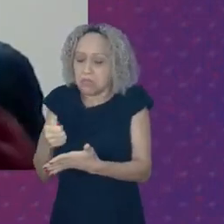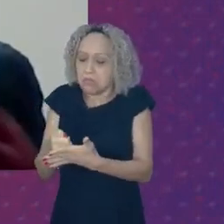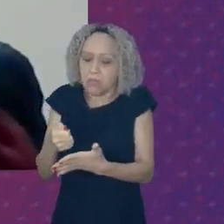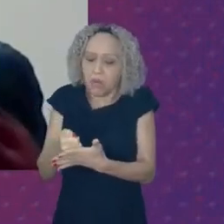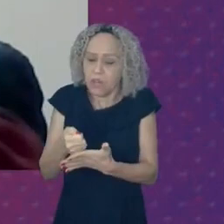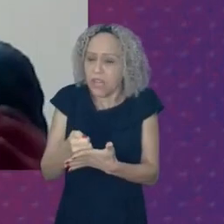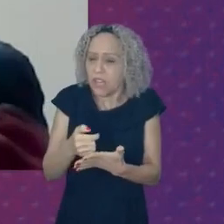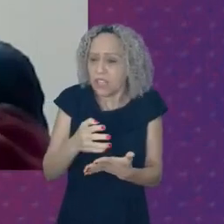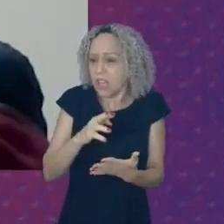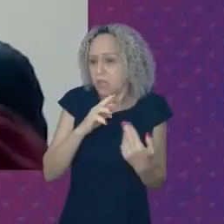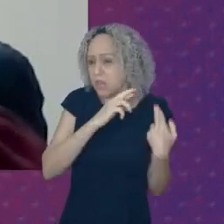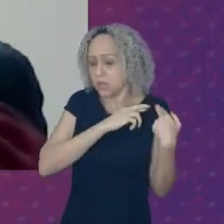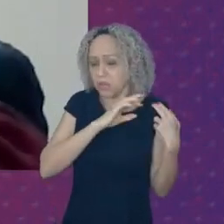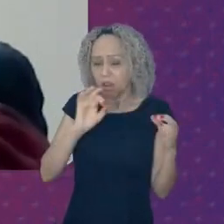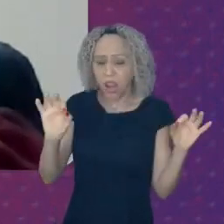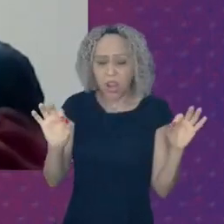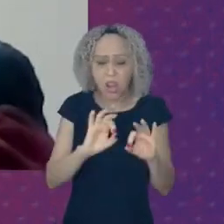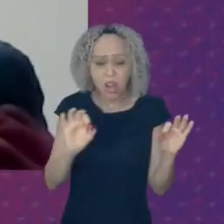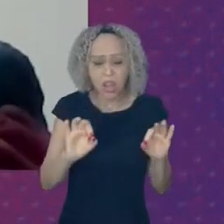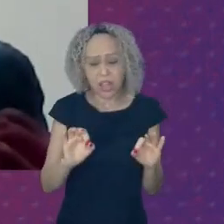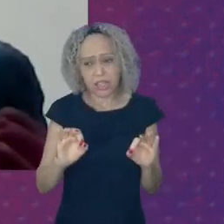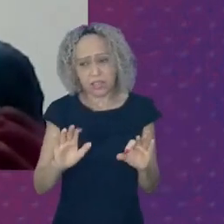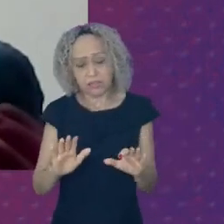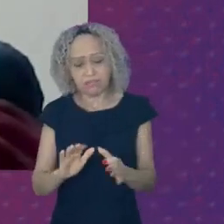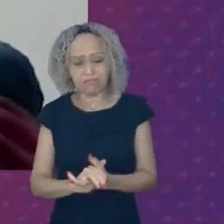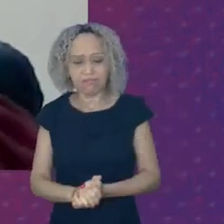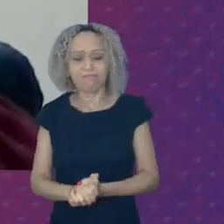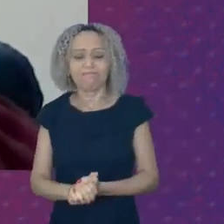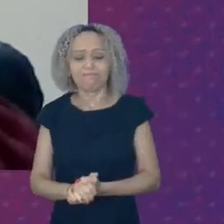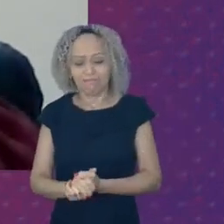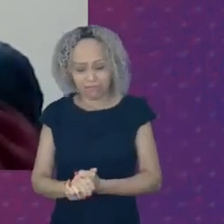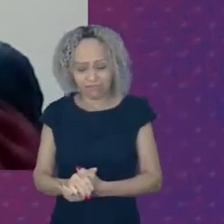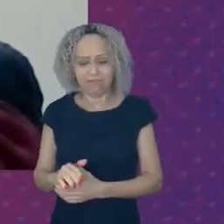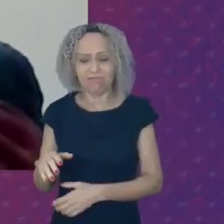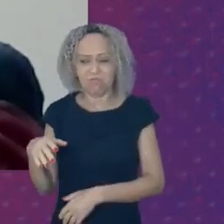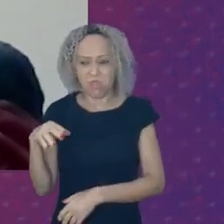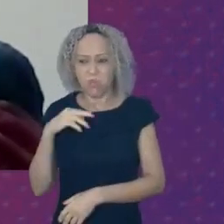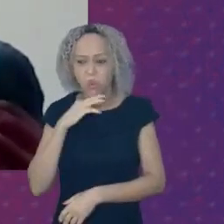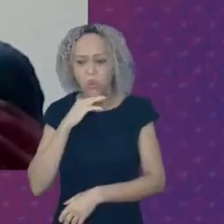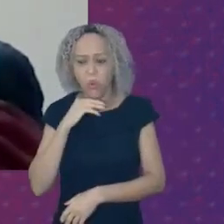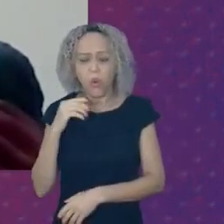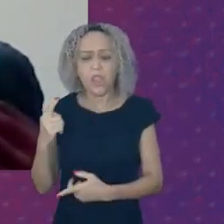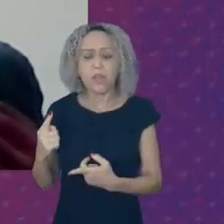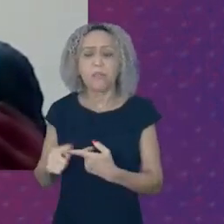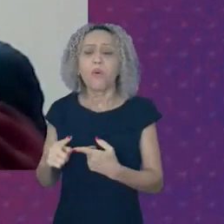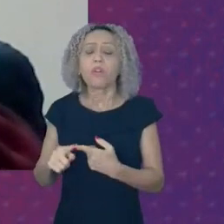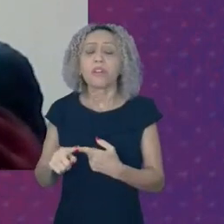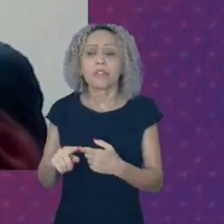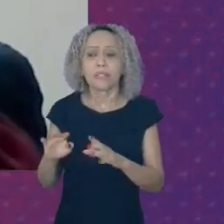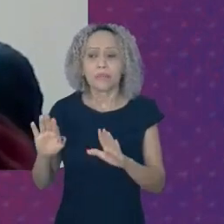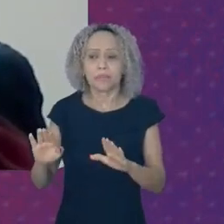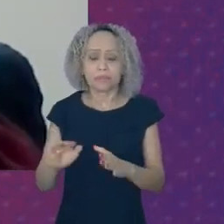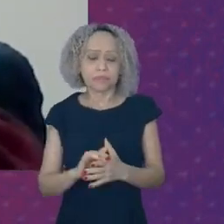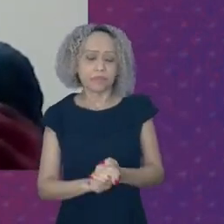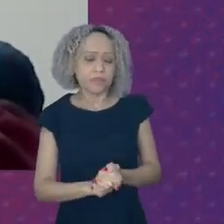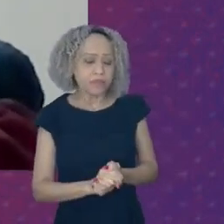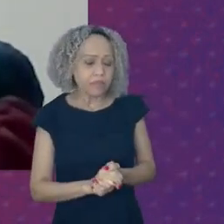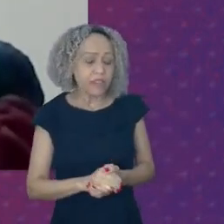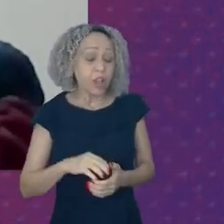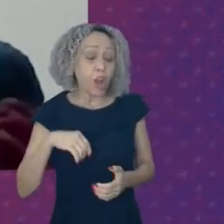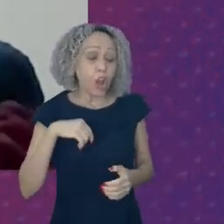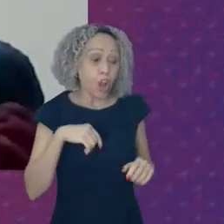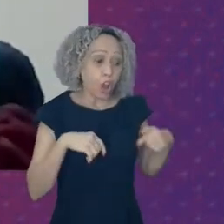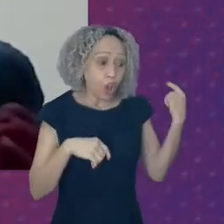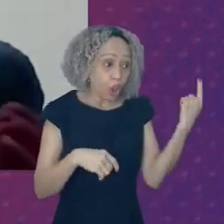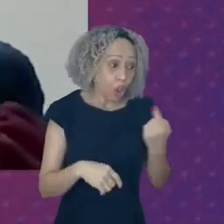que eu avalio que foi algo muito ruim, porque a gente tinha todo isso, incentivava